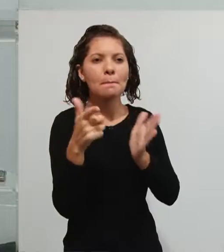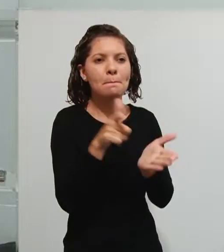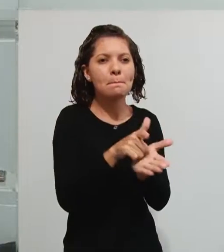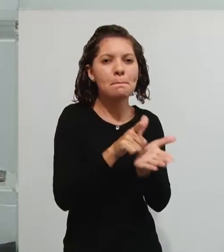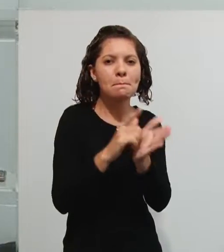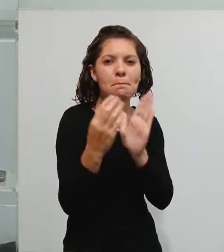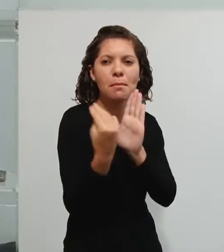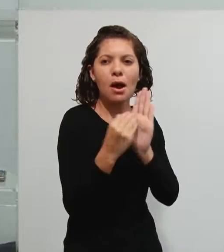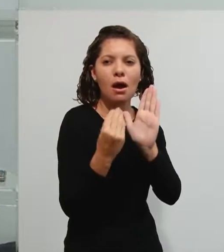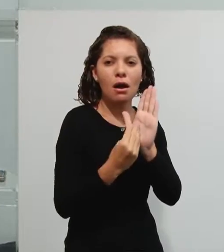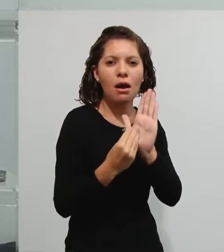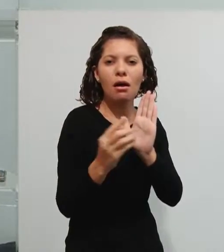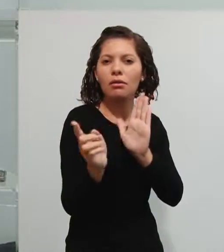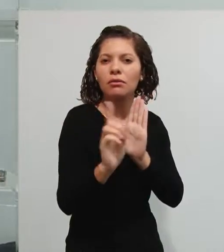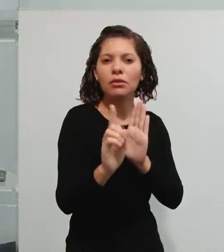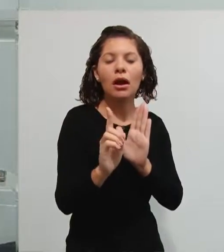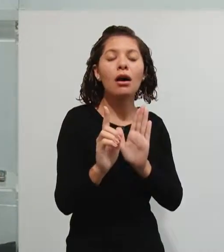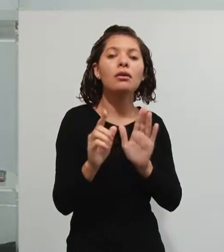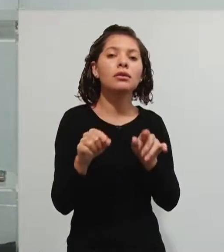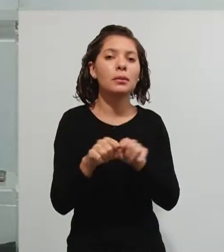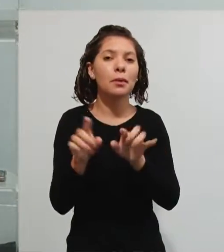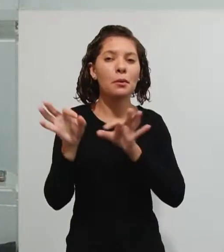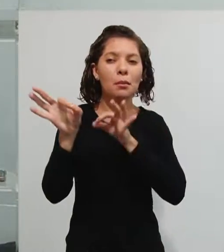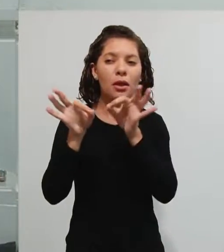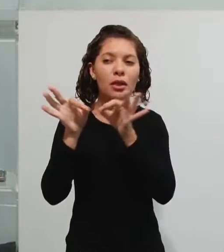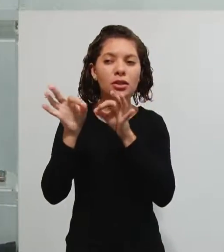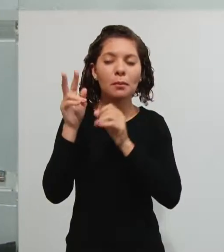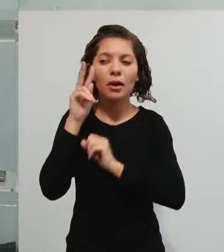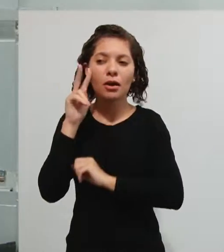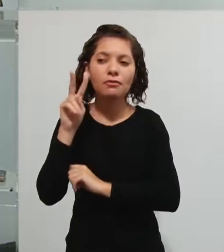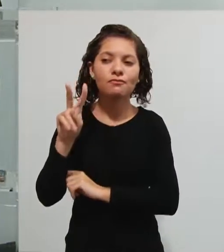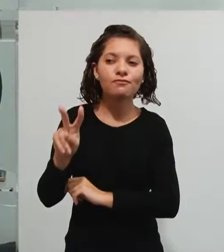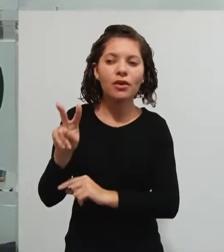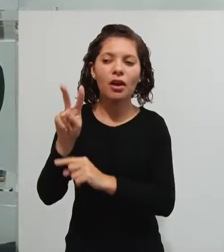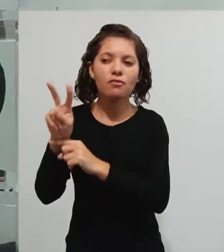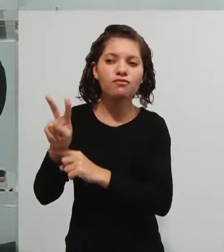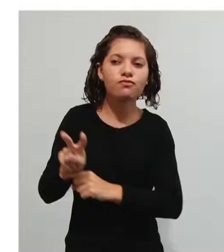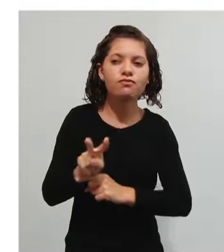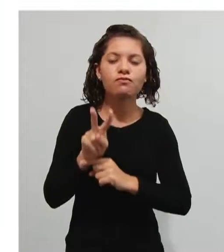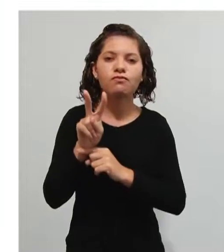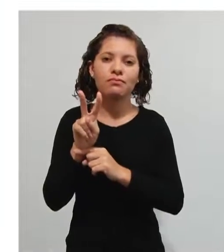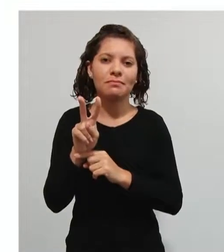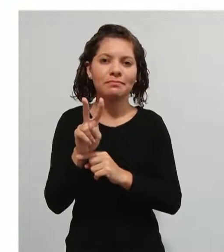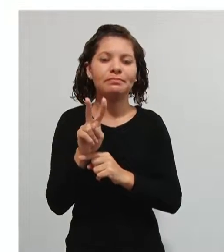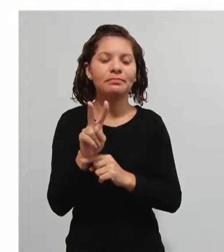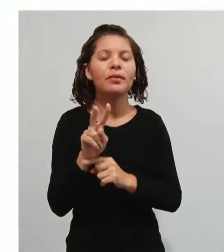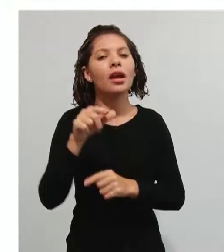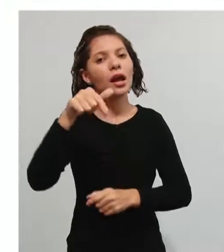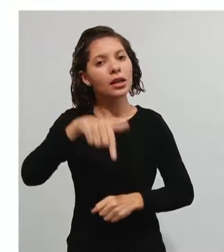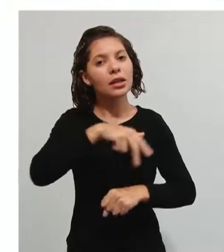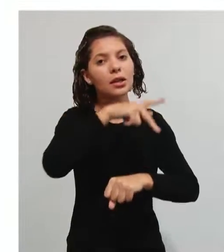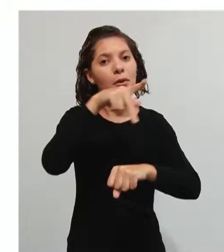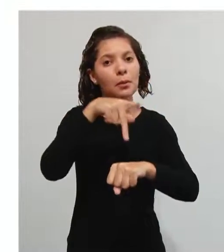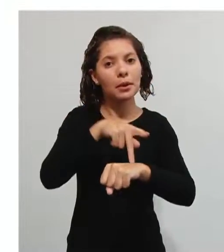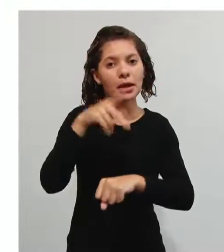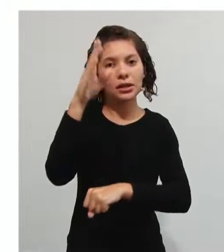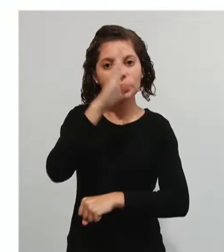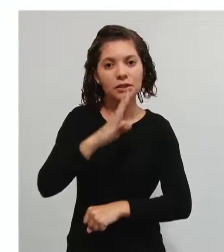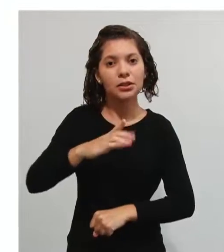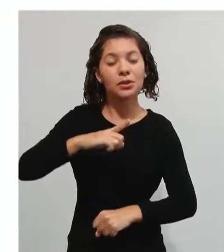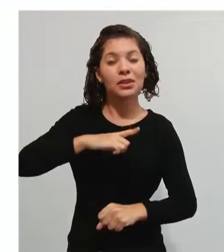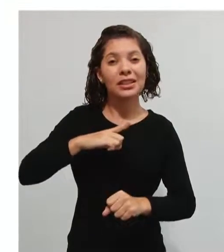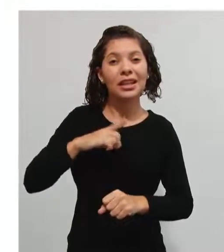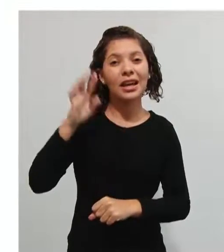do planejamento e execução desses atos, ok? O Brasil adotou a teoria da